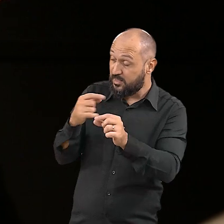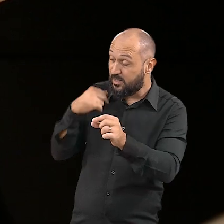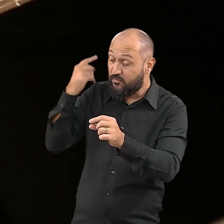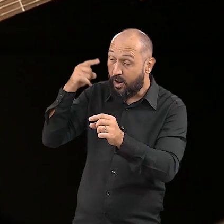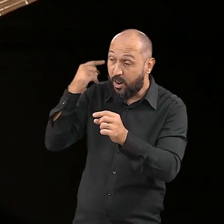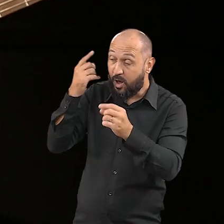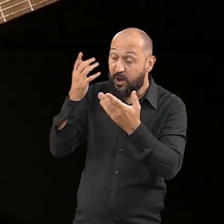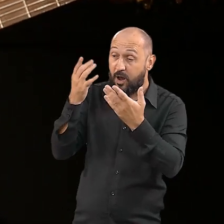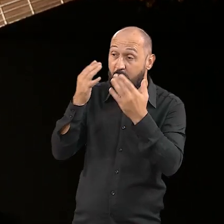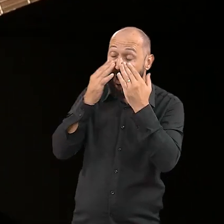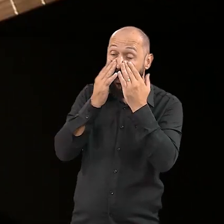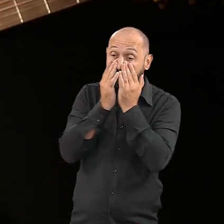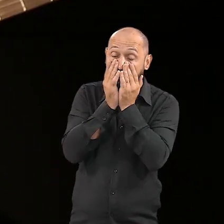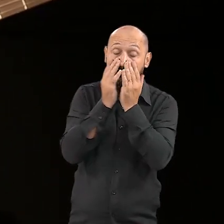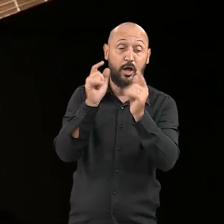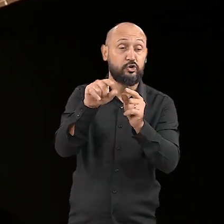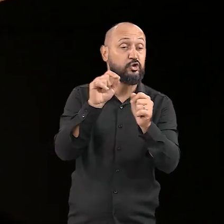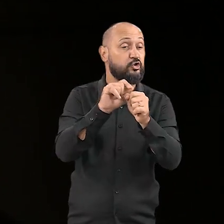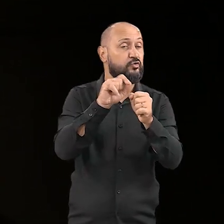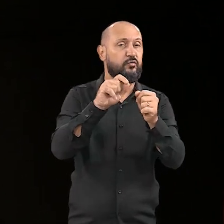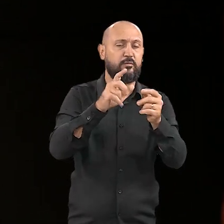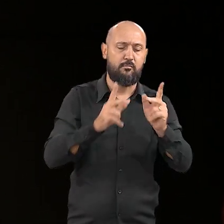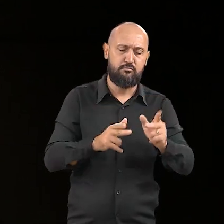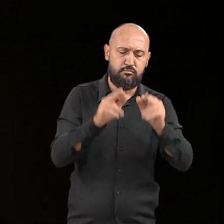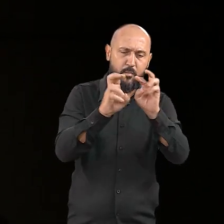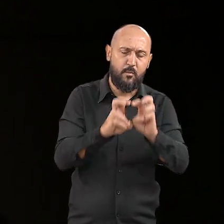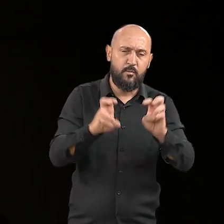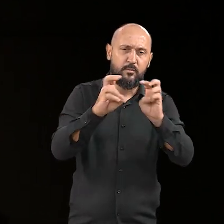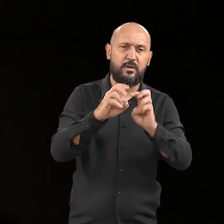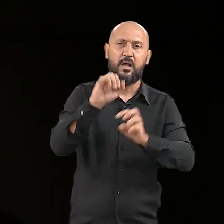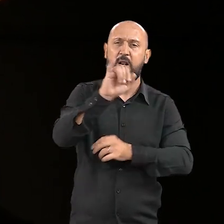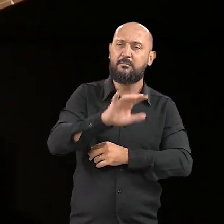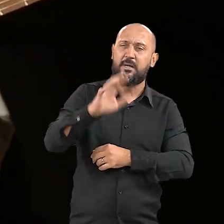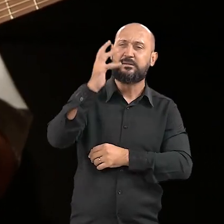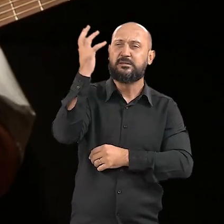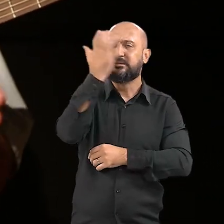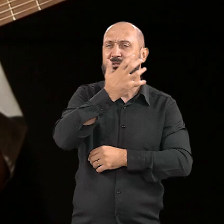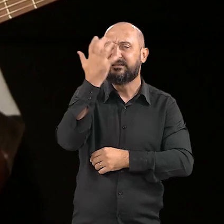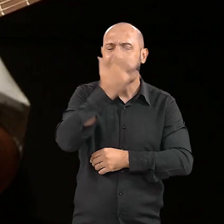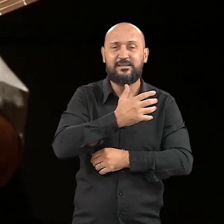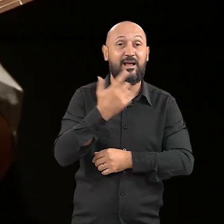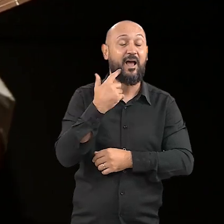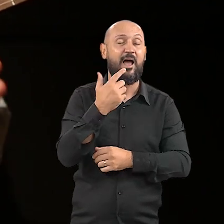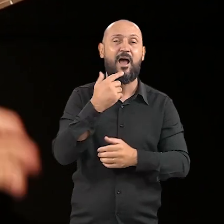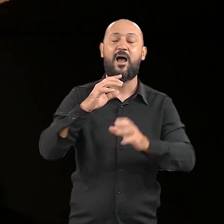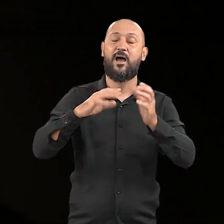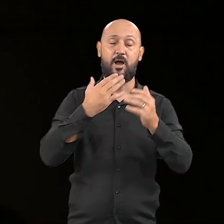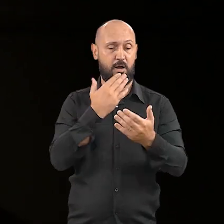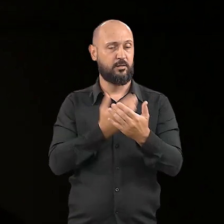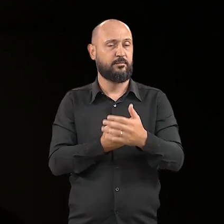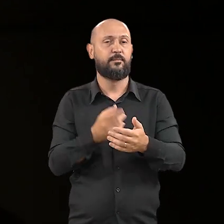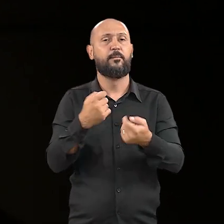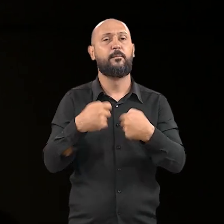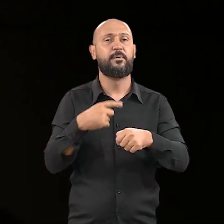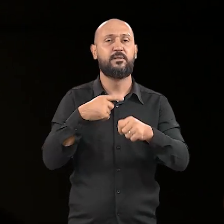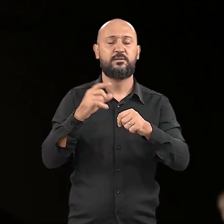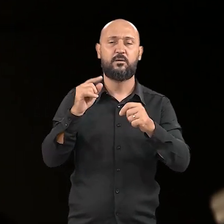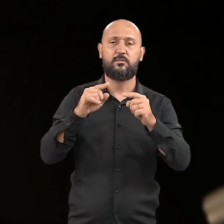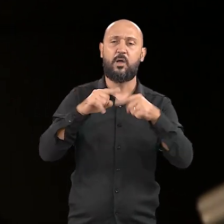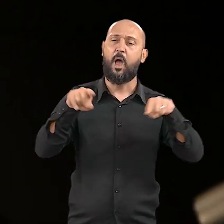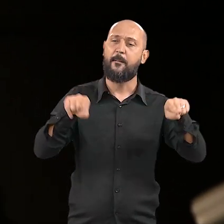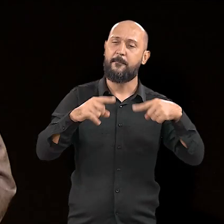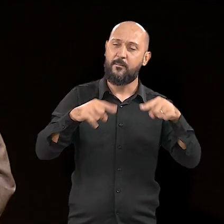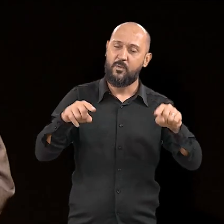aquilo foi uma loucura. A gente editava lá no Valdec esse material, aquelas imagens lindas também, e eu encantado com aquilo. E eu falei, tem que ter uma